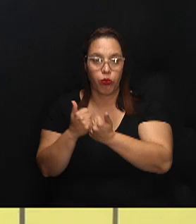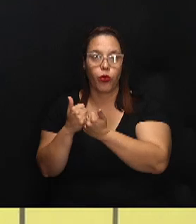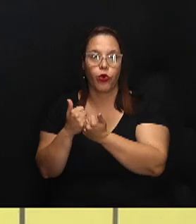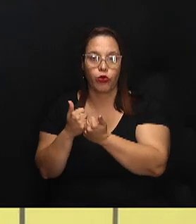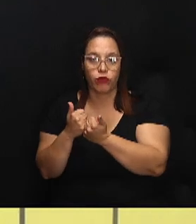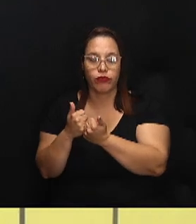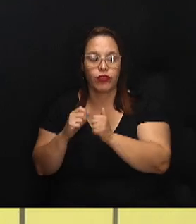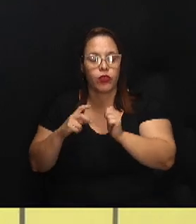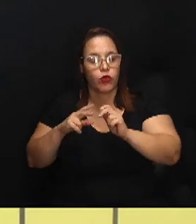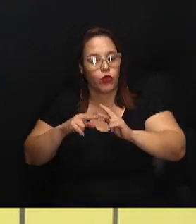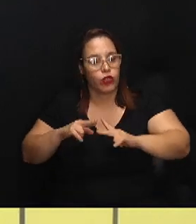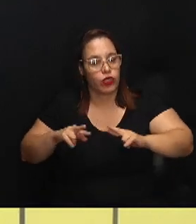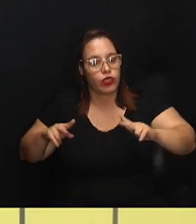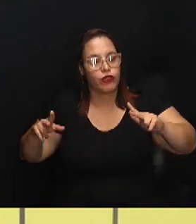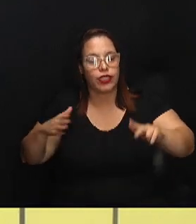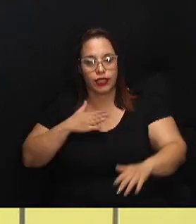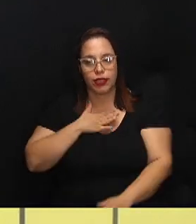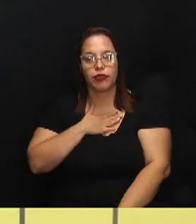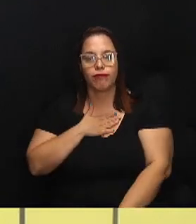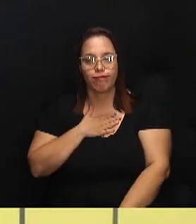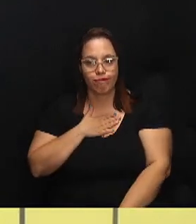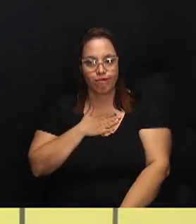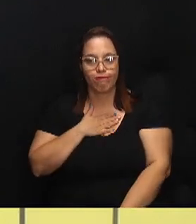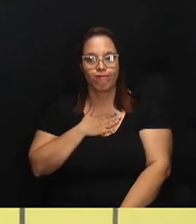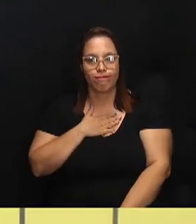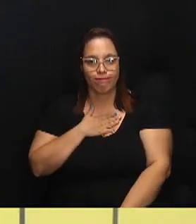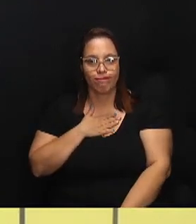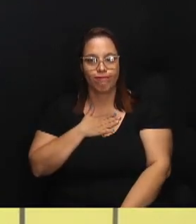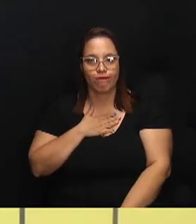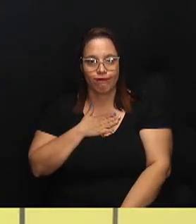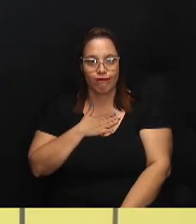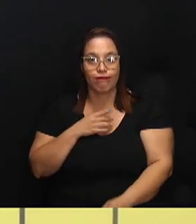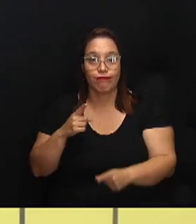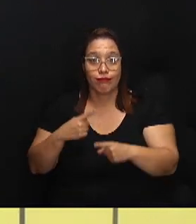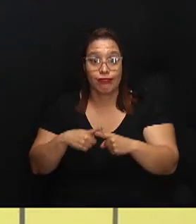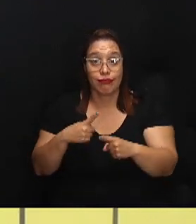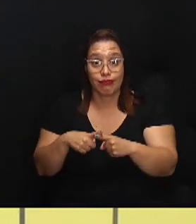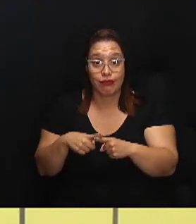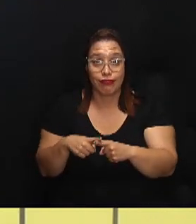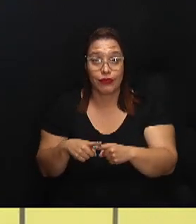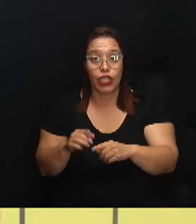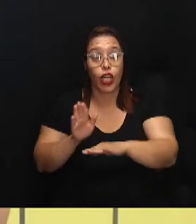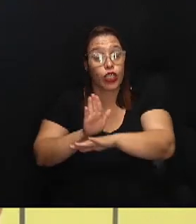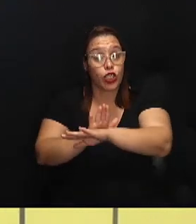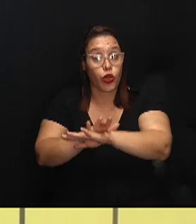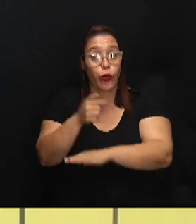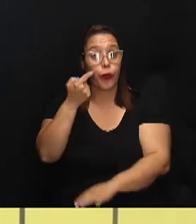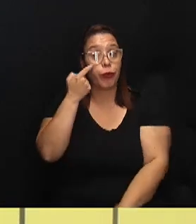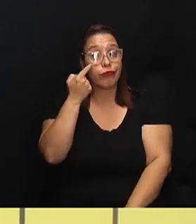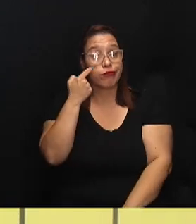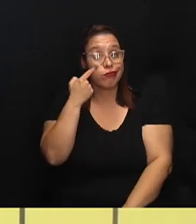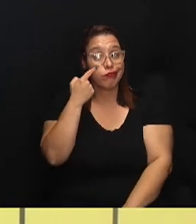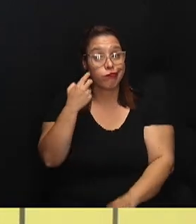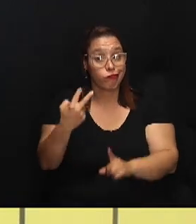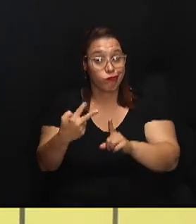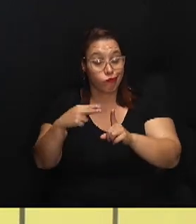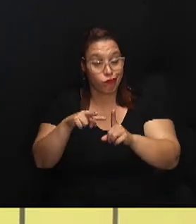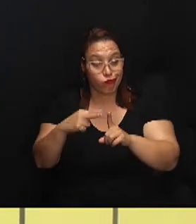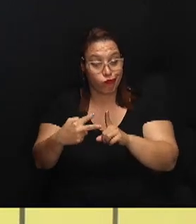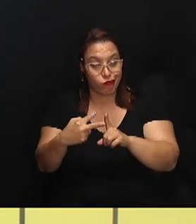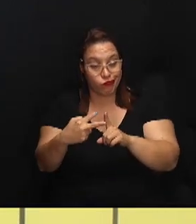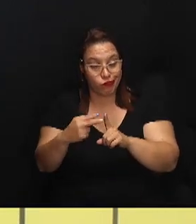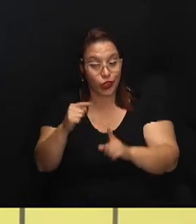isso fez toda a diferença durante esse meu percurso, né? Porque às vezes é assim, é te ajudar a ver também numa outra perspectiva, com uma